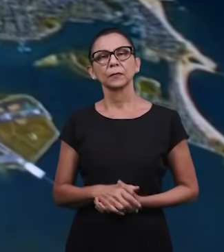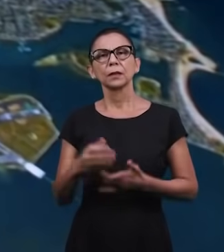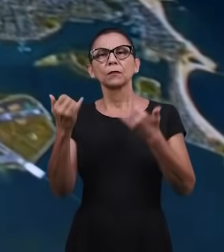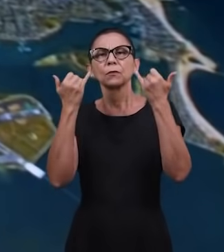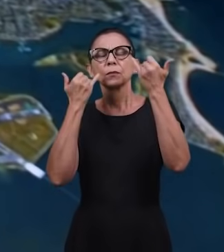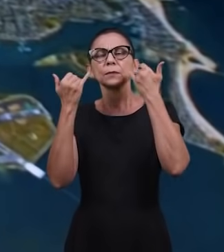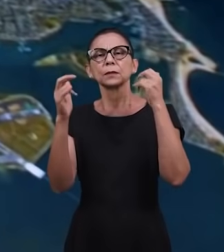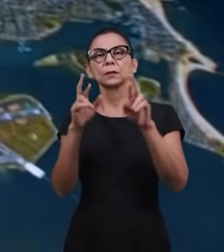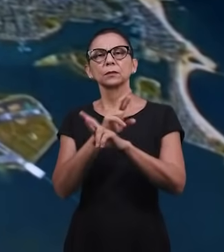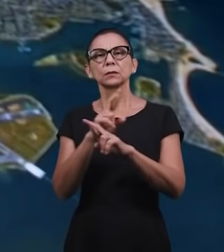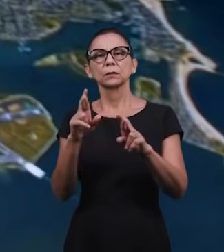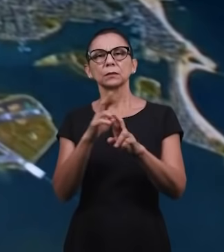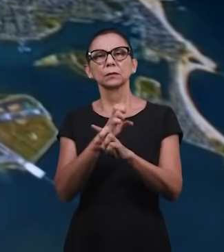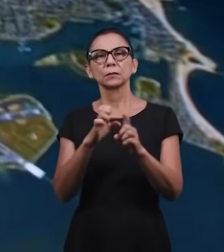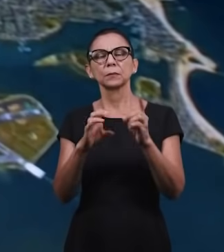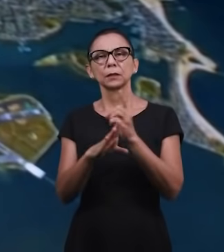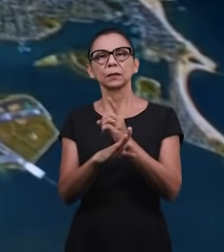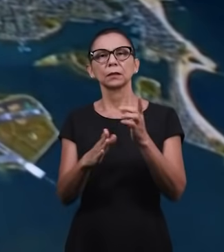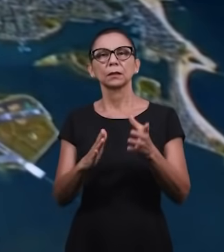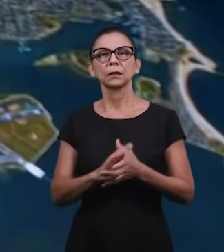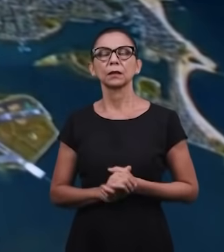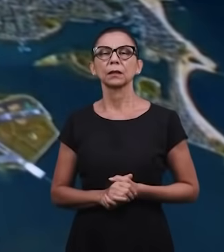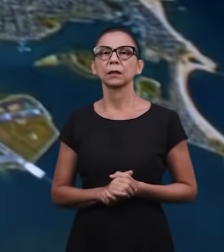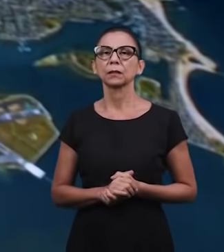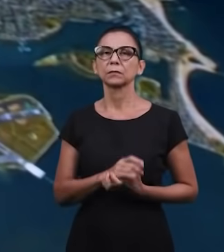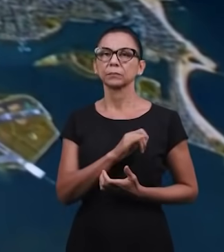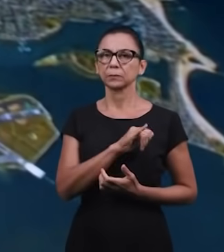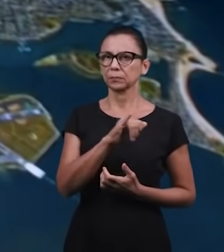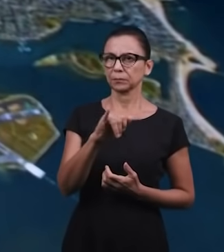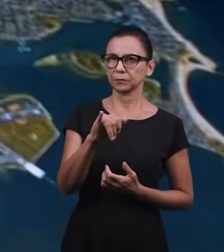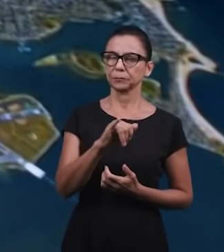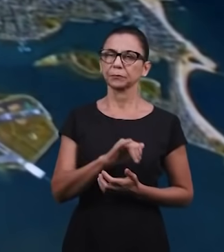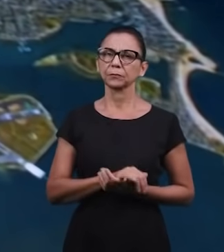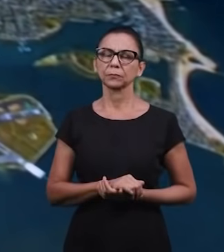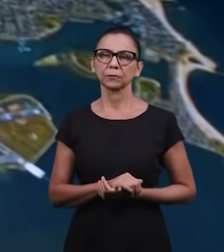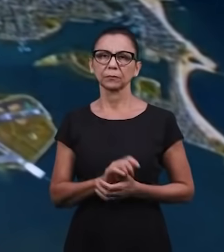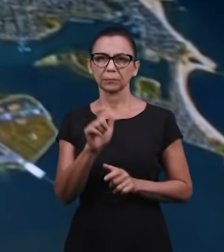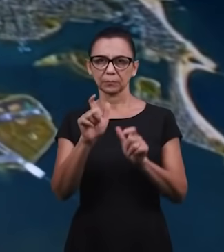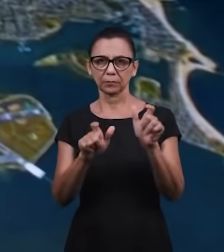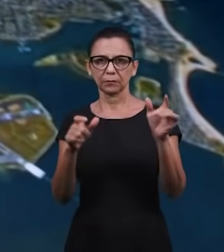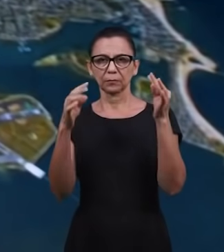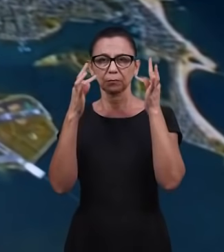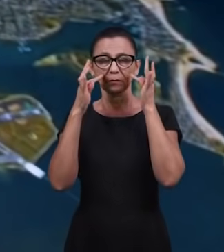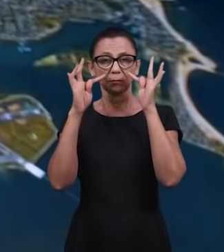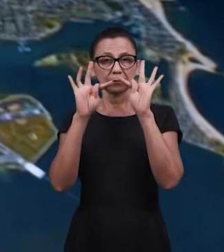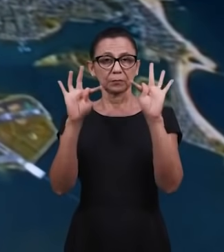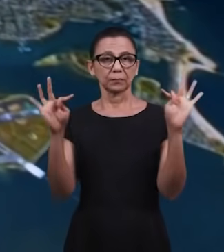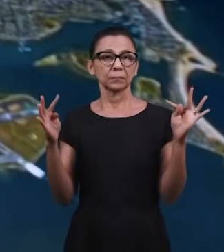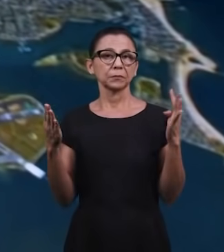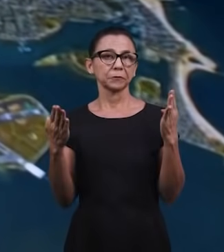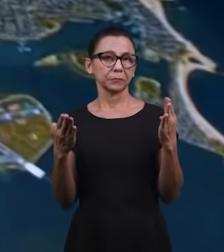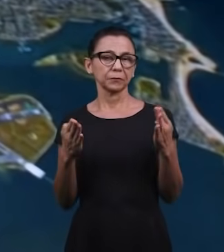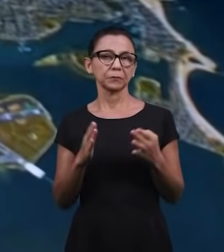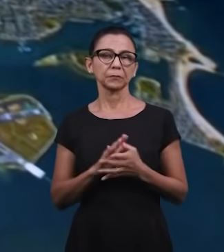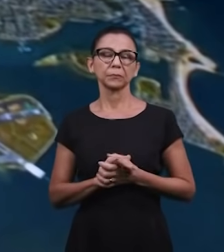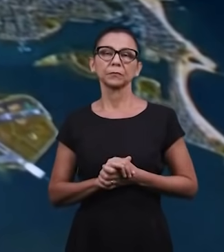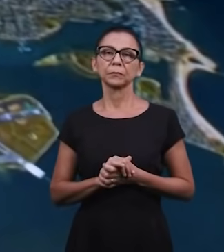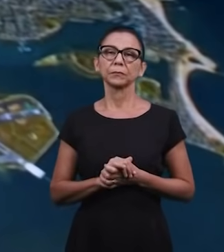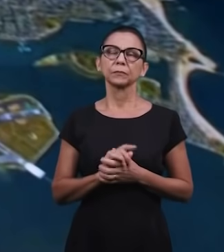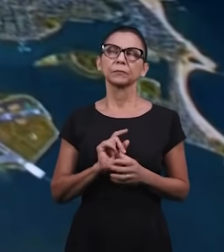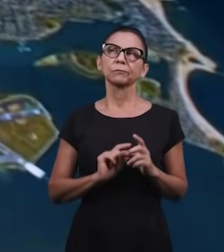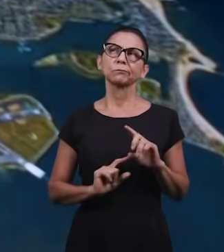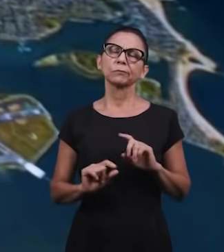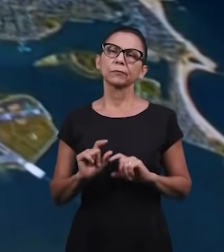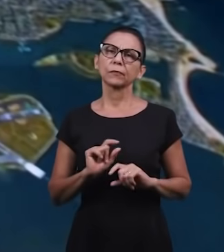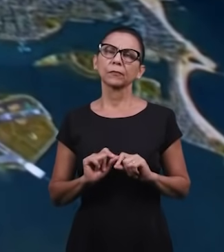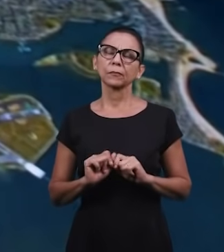informações relacionadas à Escola Bíblica Dominical e queremos dizer para os irmãos que esses testemunhos de hoje, eles fazem